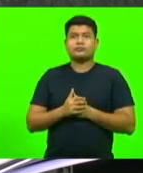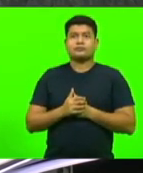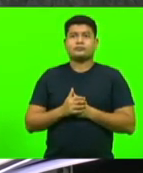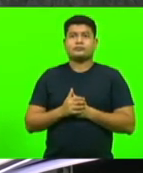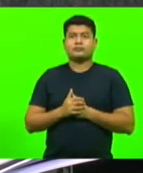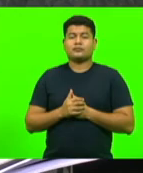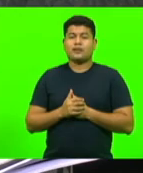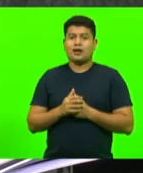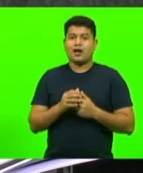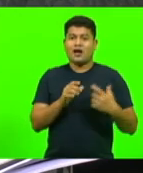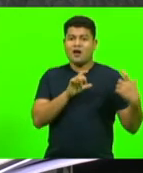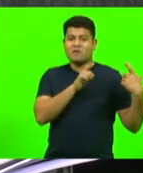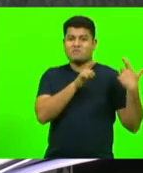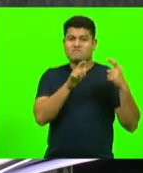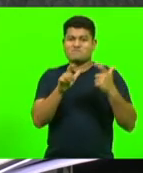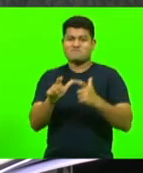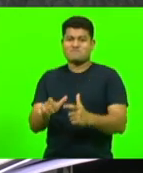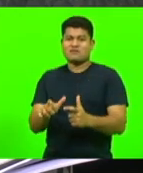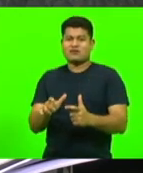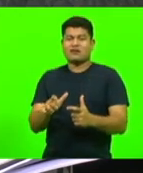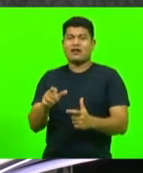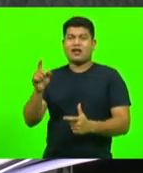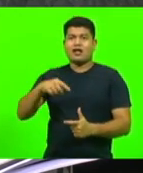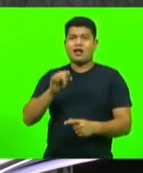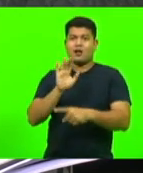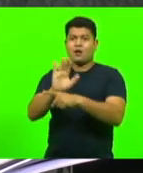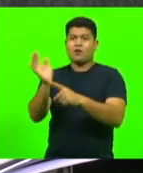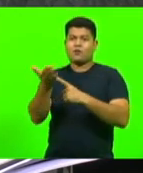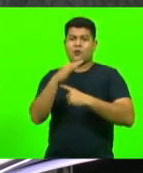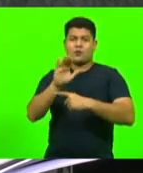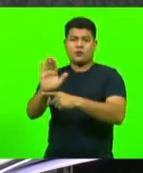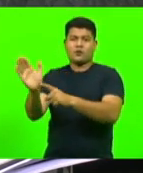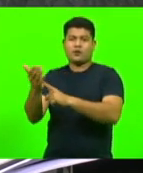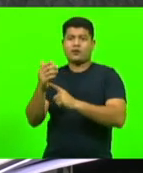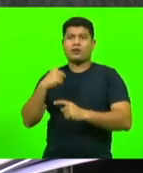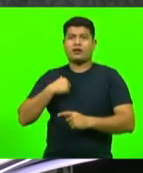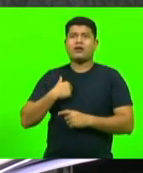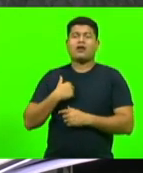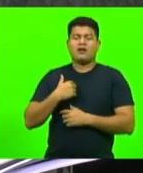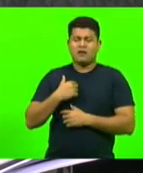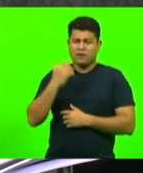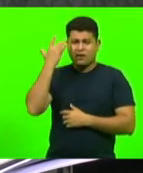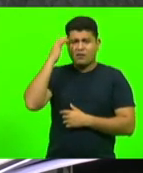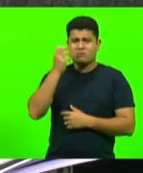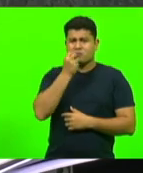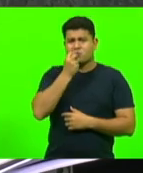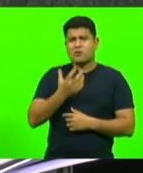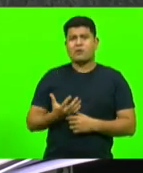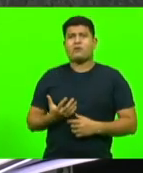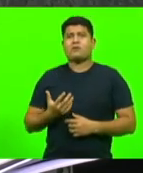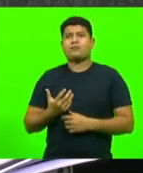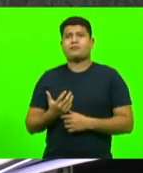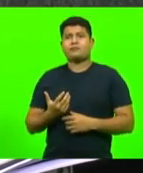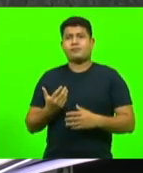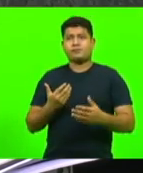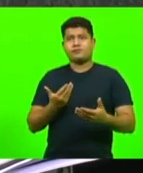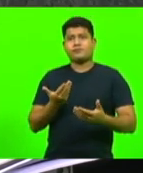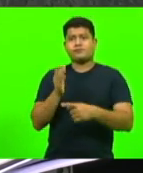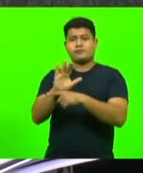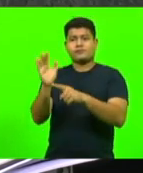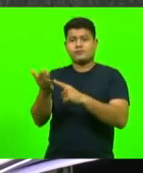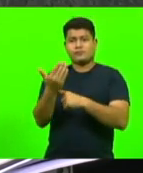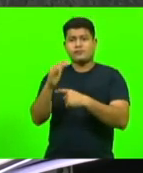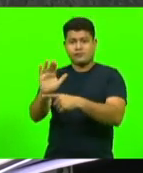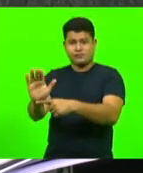intergerações né em que um ajuda o outro eu acho uma grande sacada algo maravilhoso que essa sinalização de